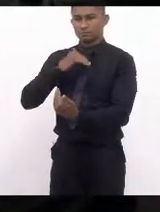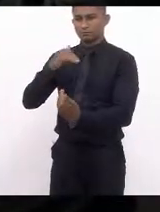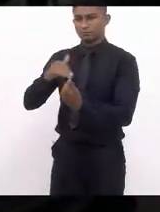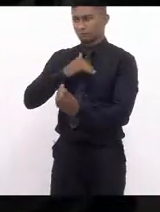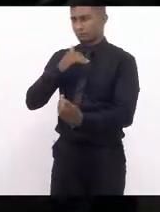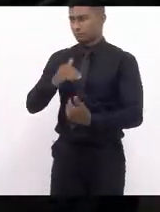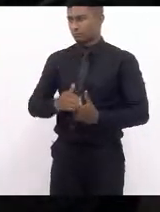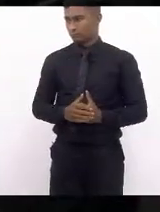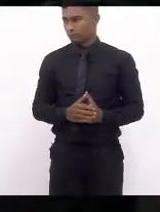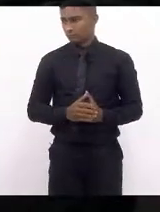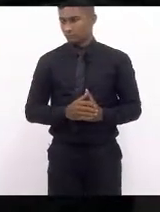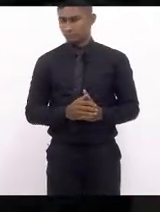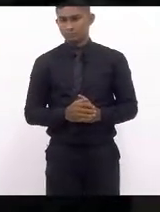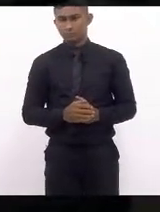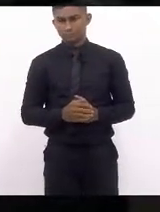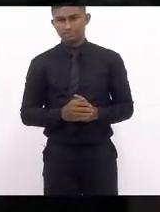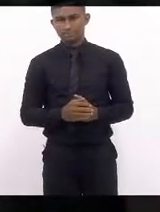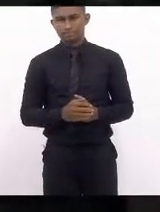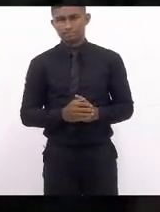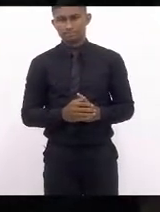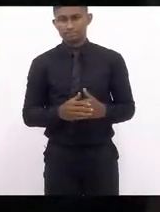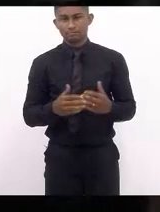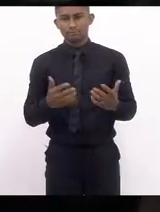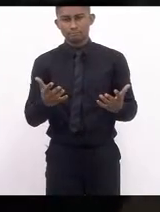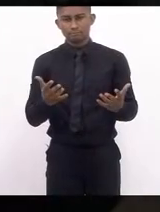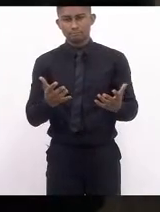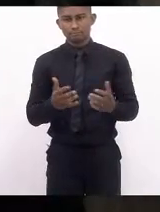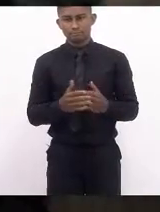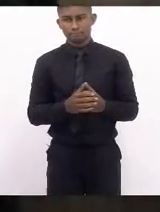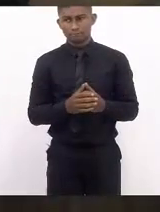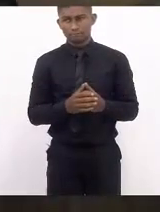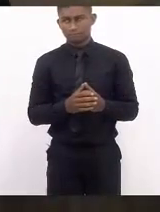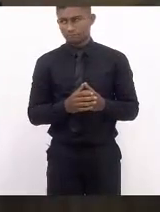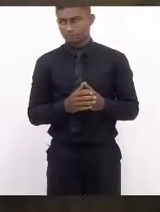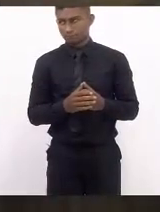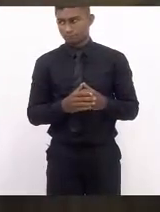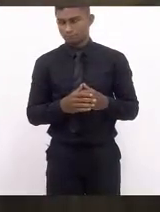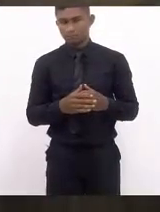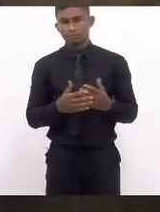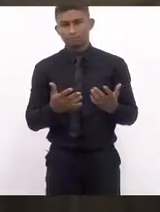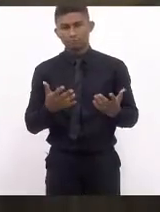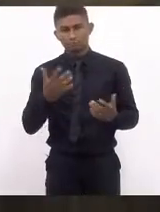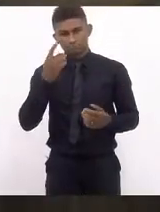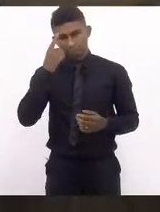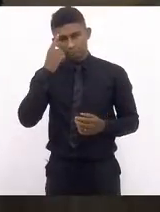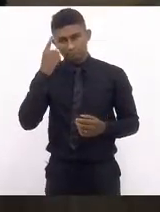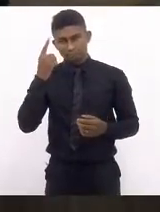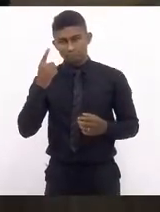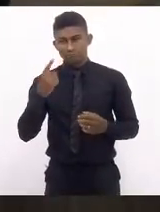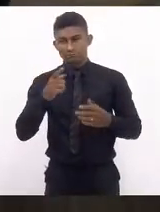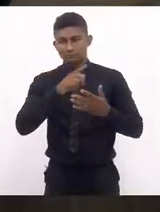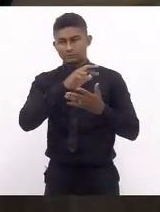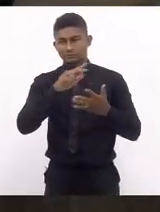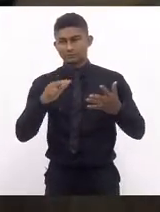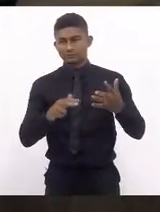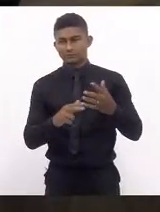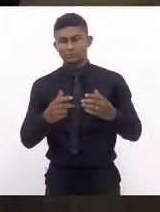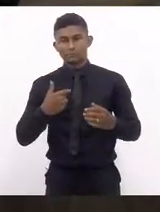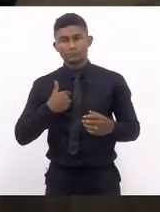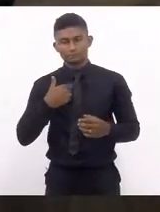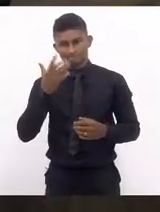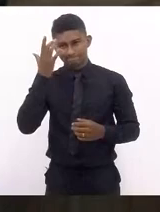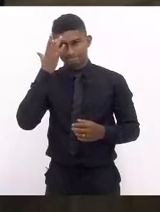ano foi muito marcante para mim em vários sentidos e diversos aspectos e que eu tenho